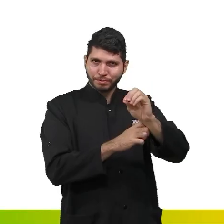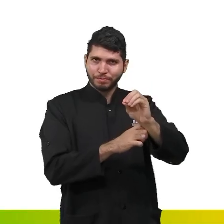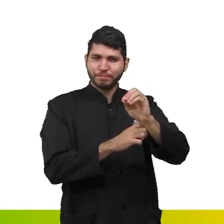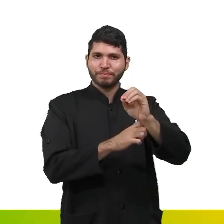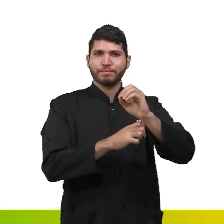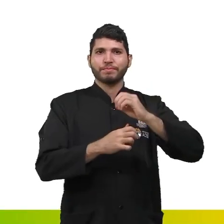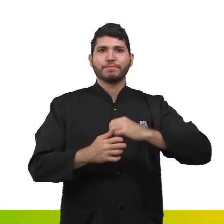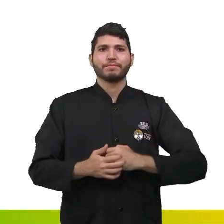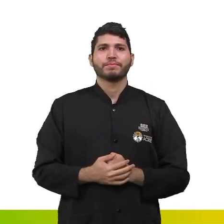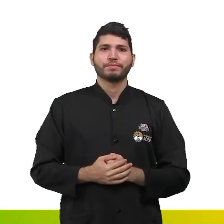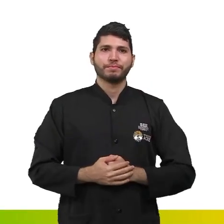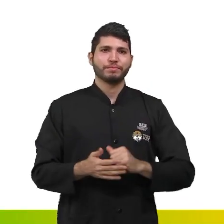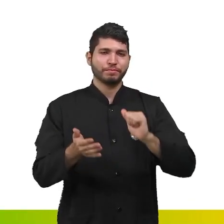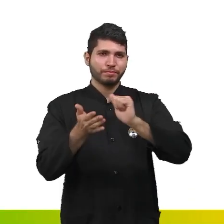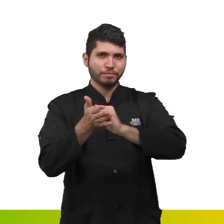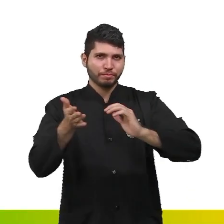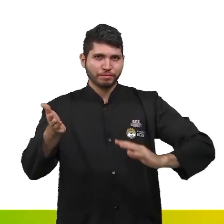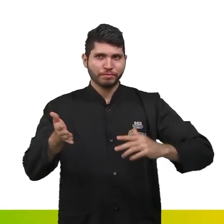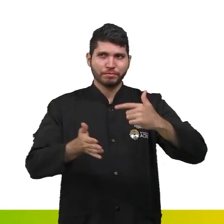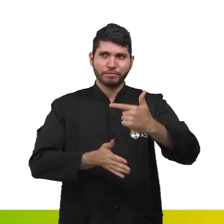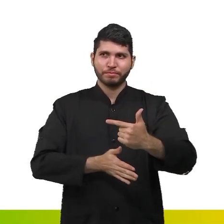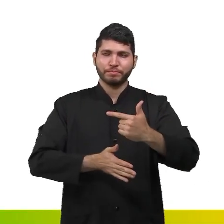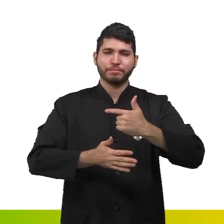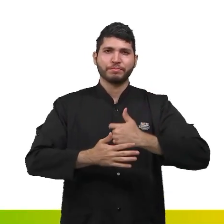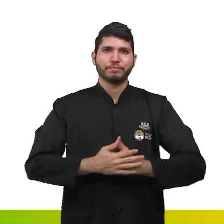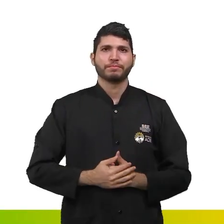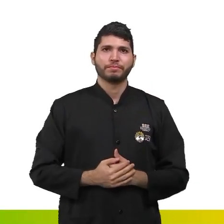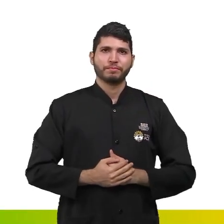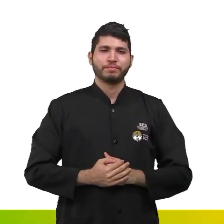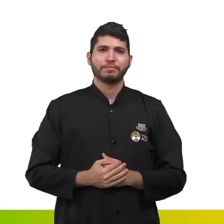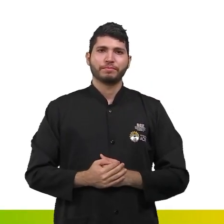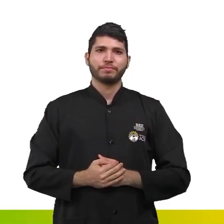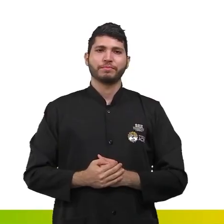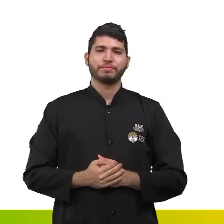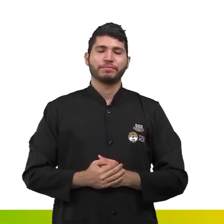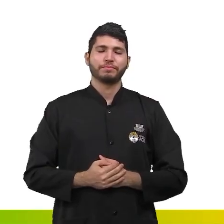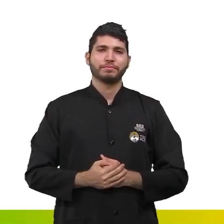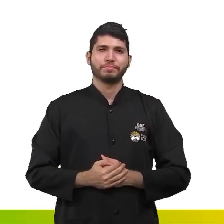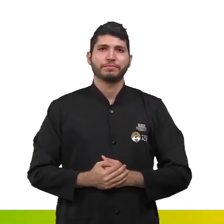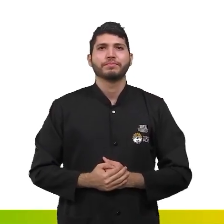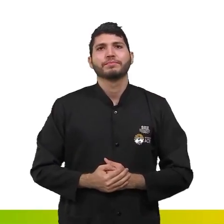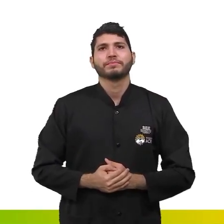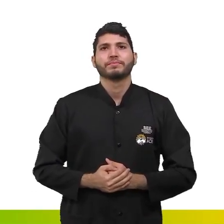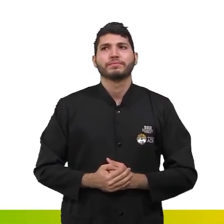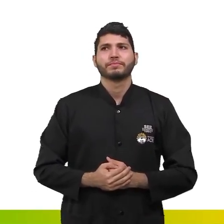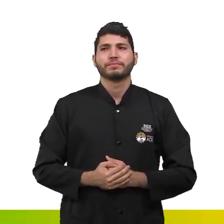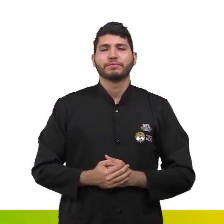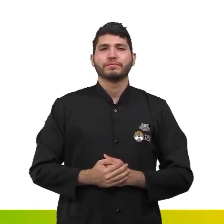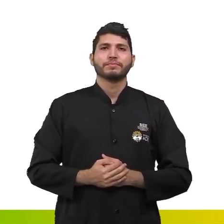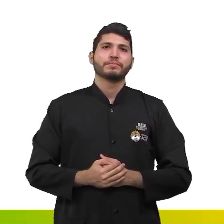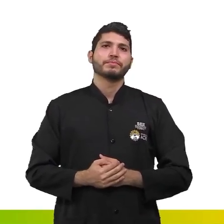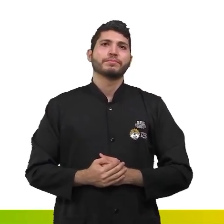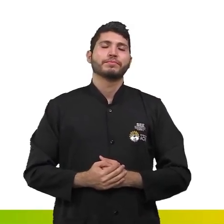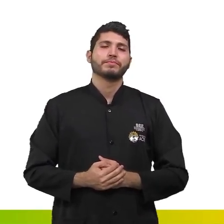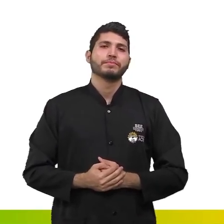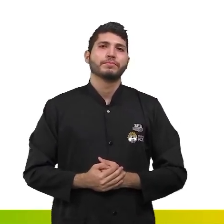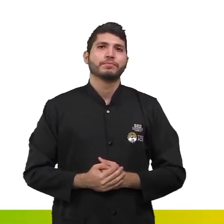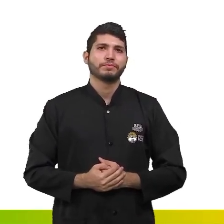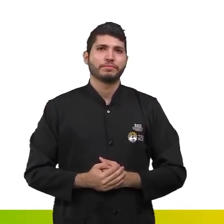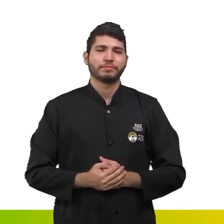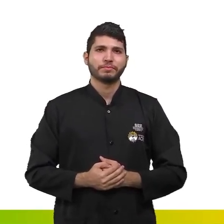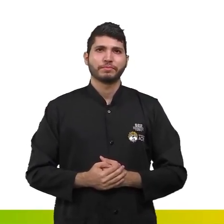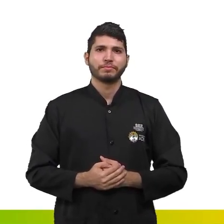Agora vamos aqui a nossa atividade dinâmica, né? Vamos aqui a nossa